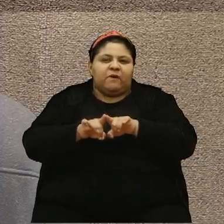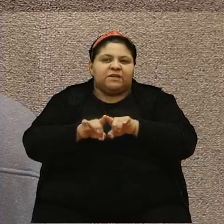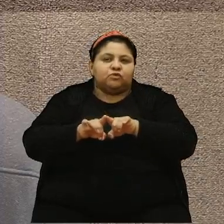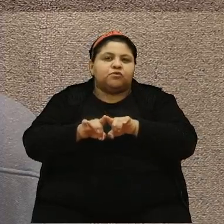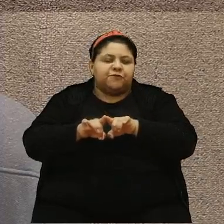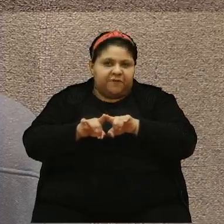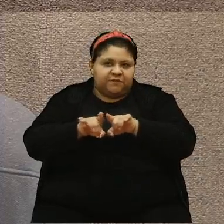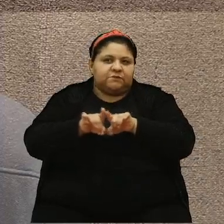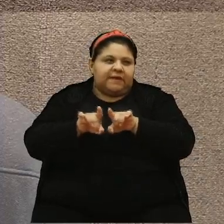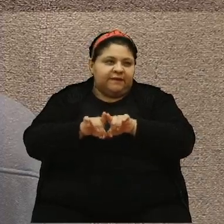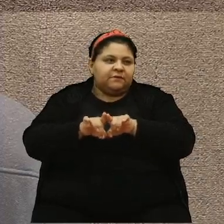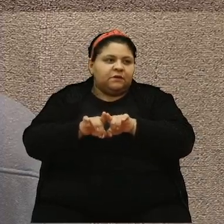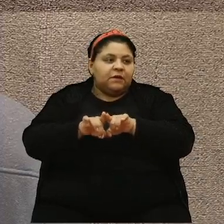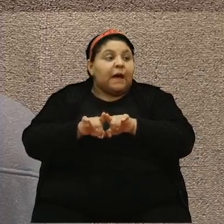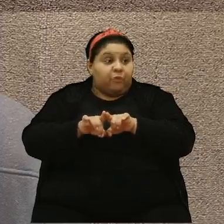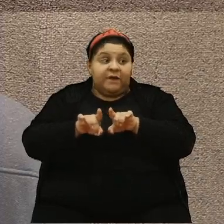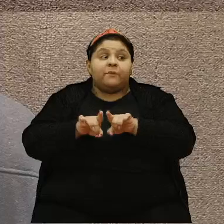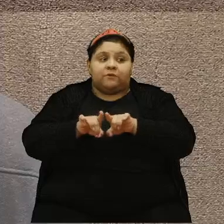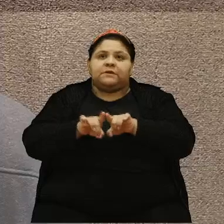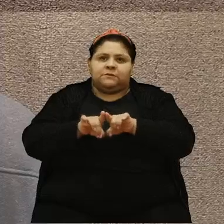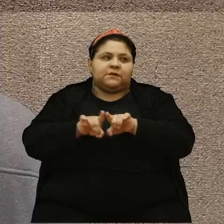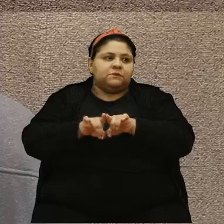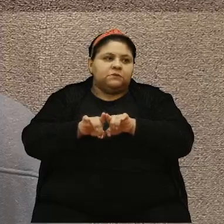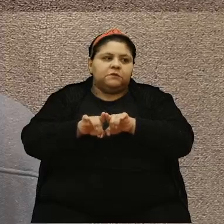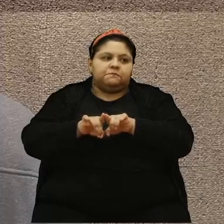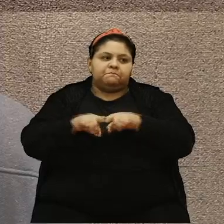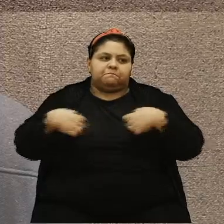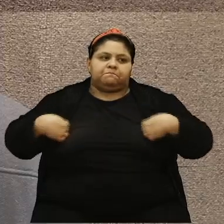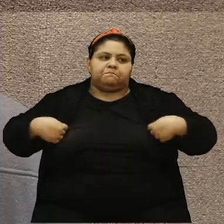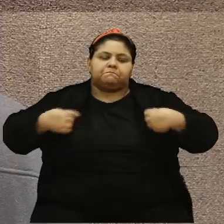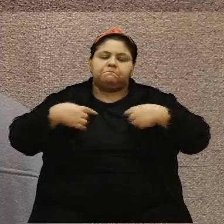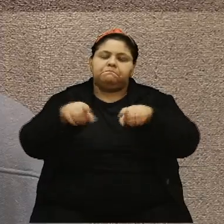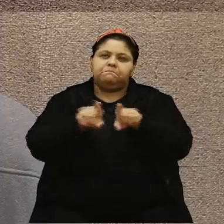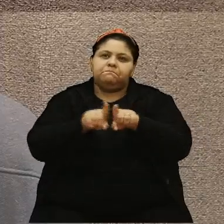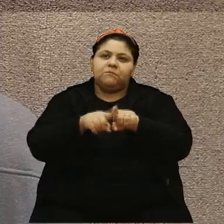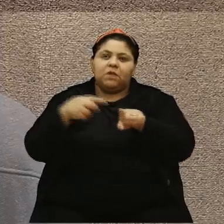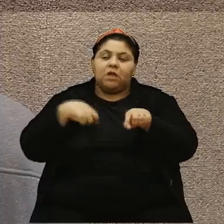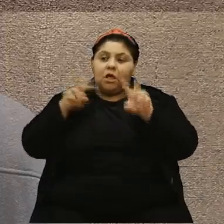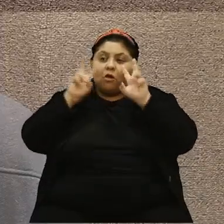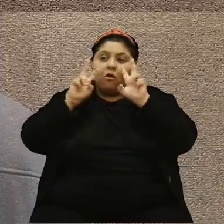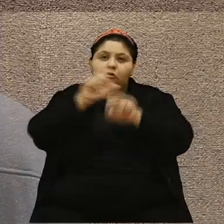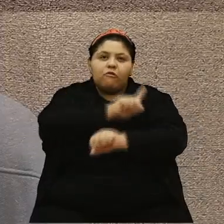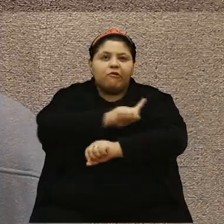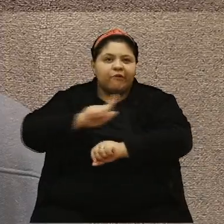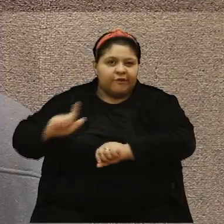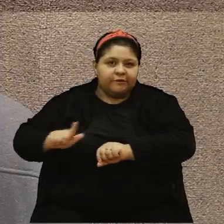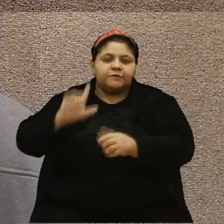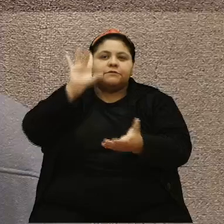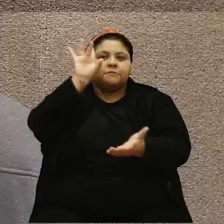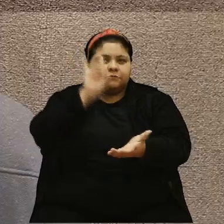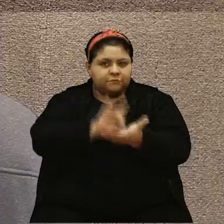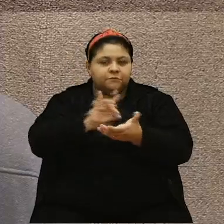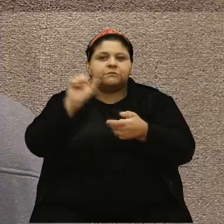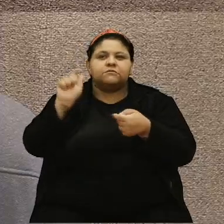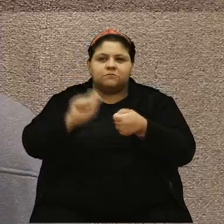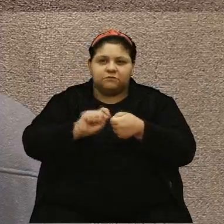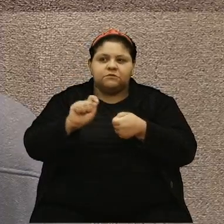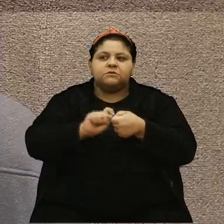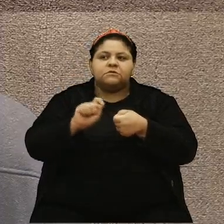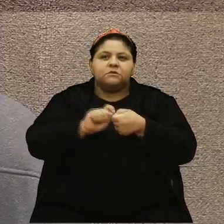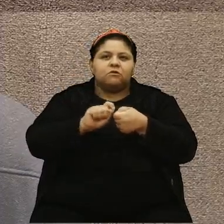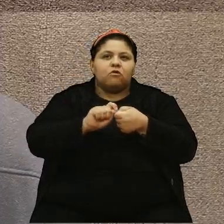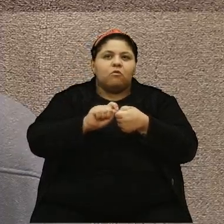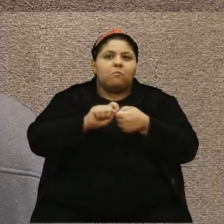né? Então, essas coisas todas, vereador Daniel, eu vejo que o governo efetivamente está fazendo uma